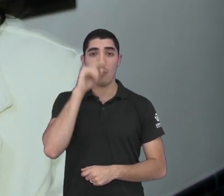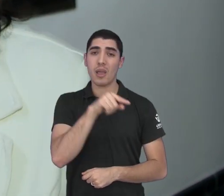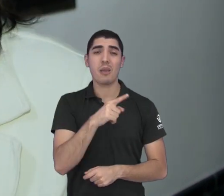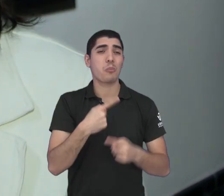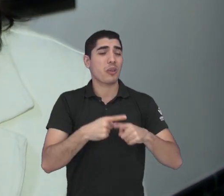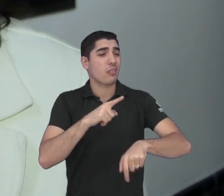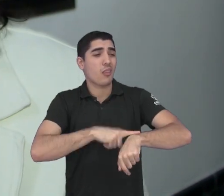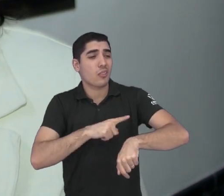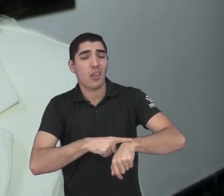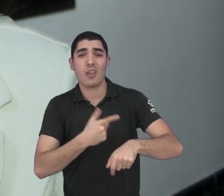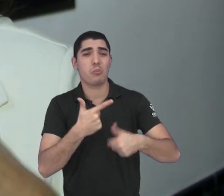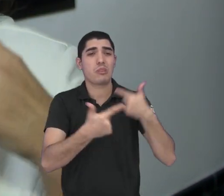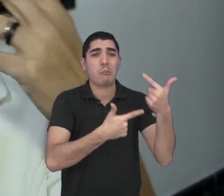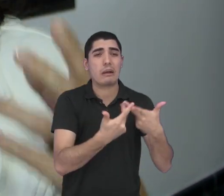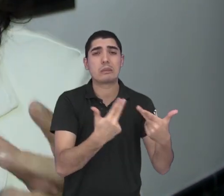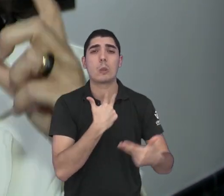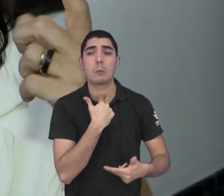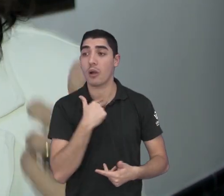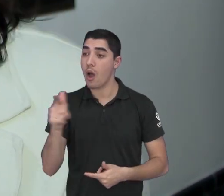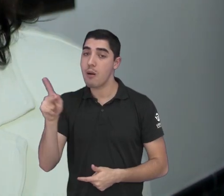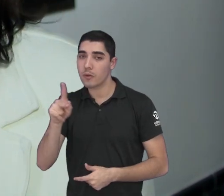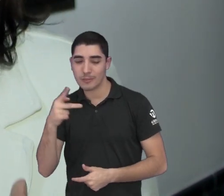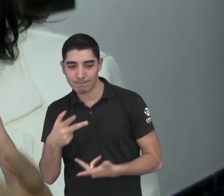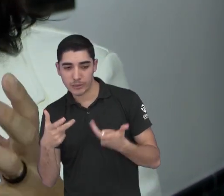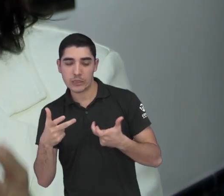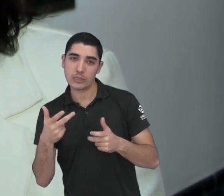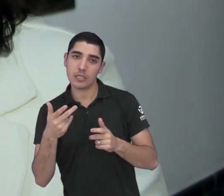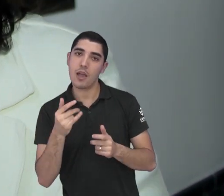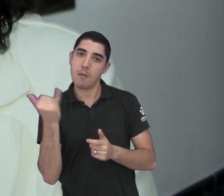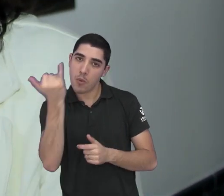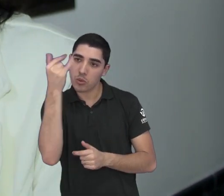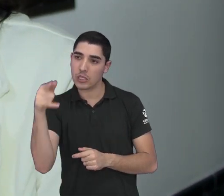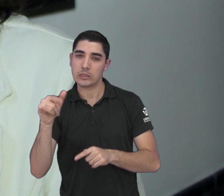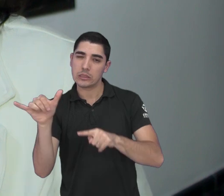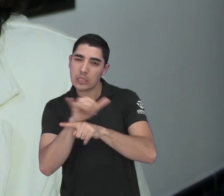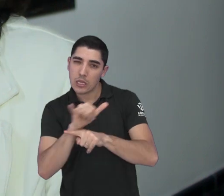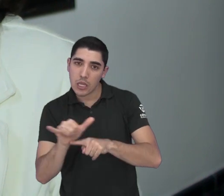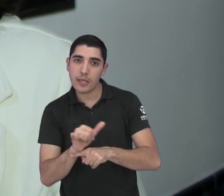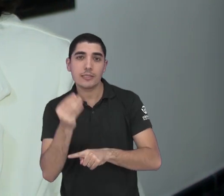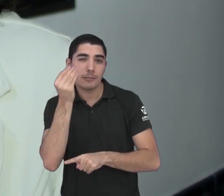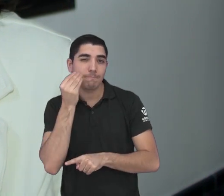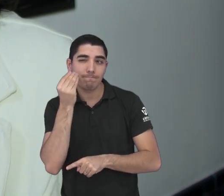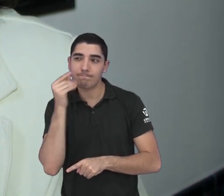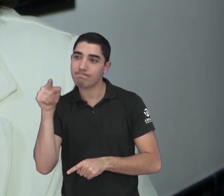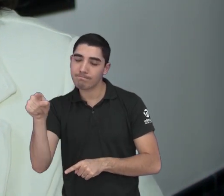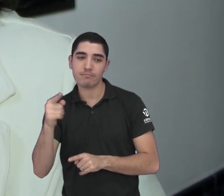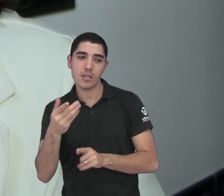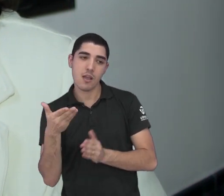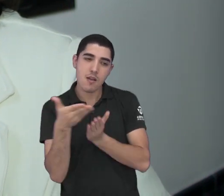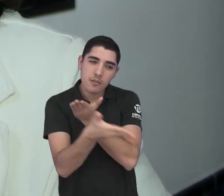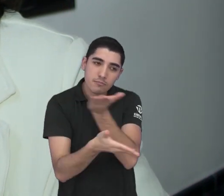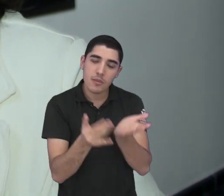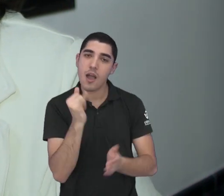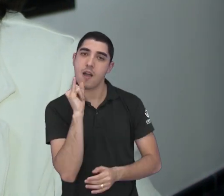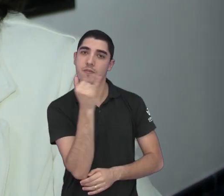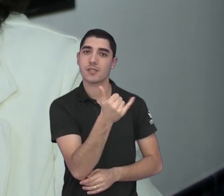uma reportagem com a correria do dia a dia, não tem a consciência disso. Então, os educadores é uma boa